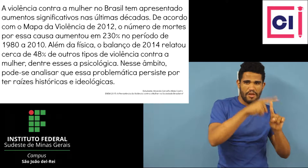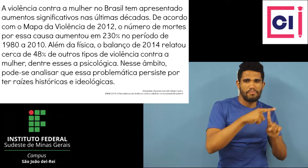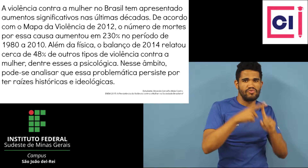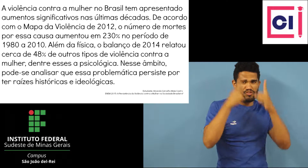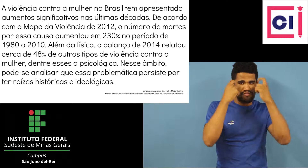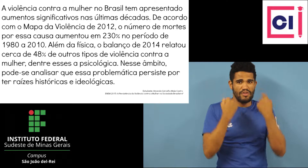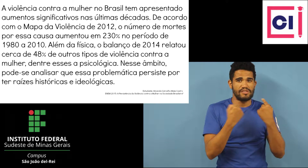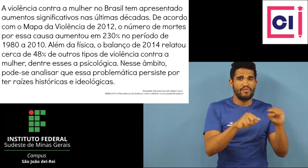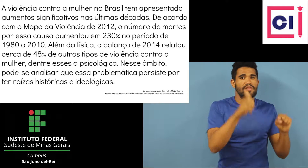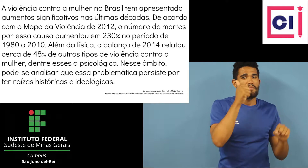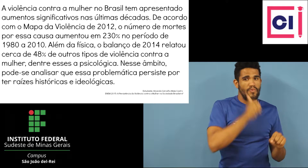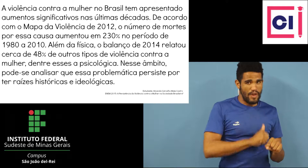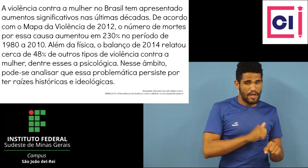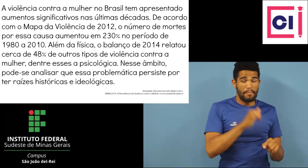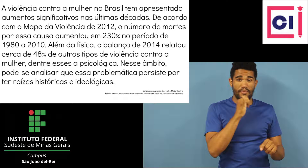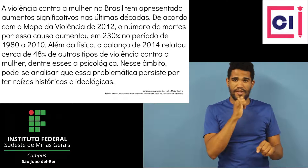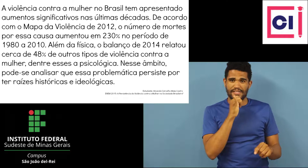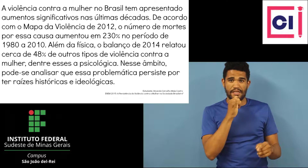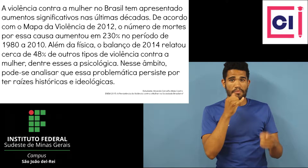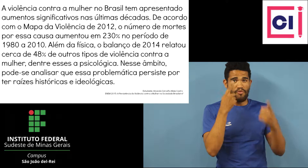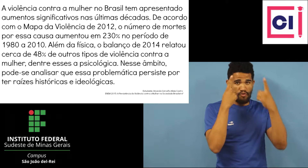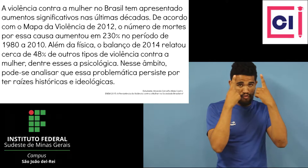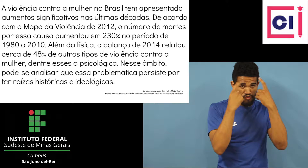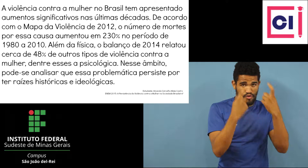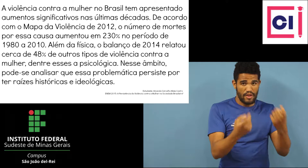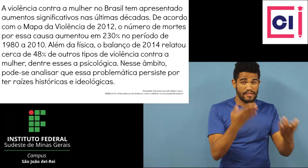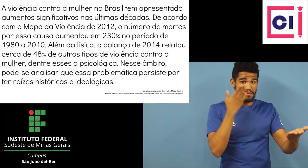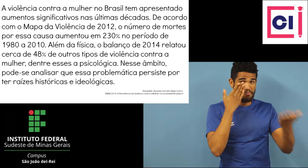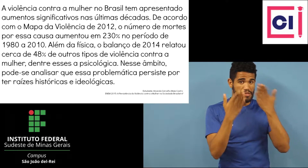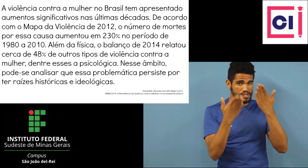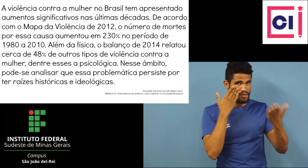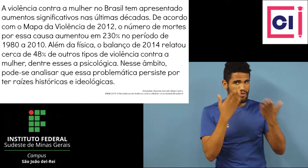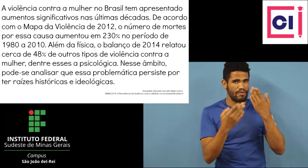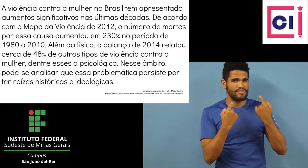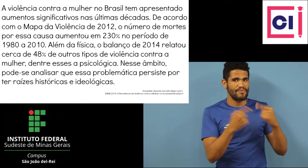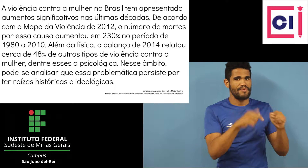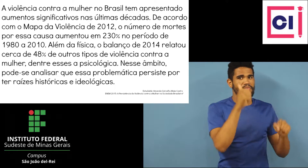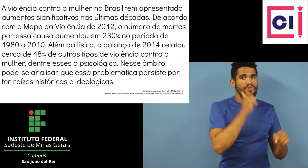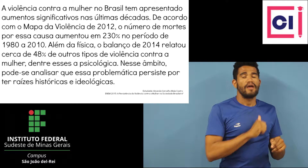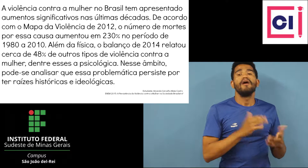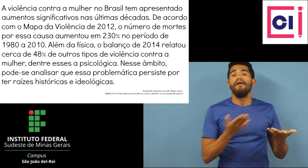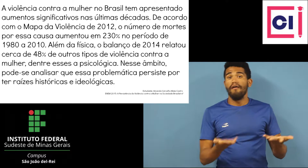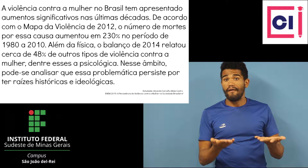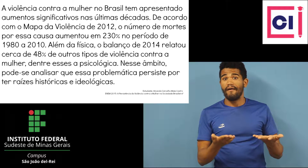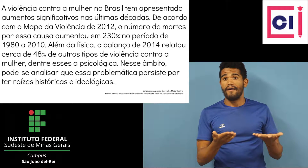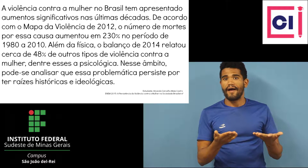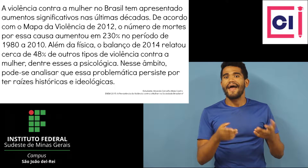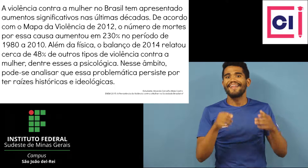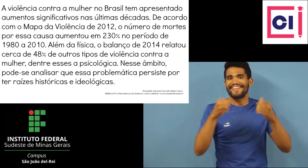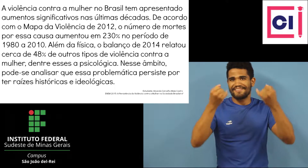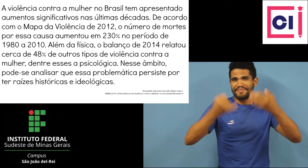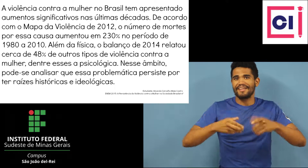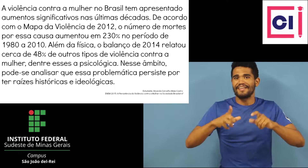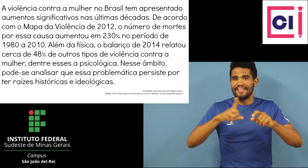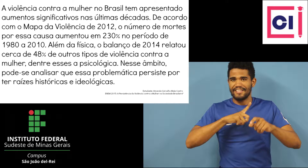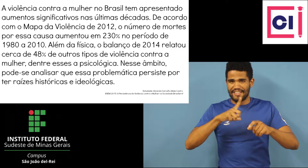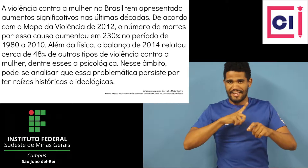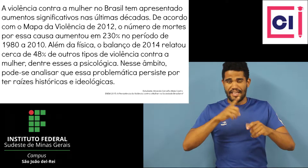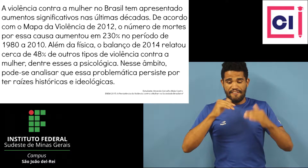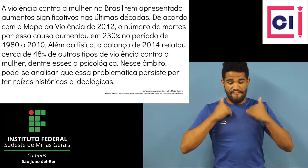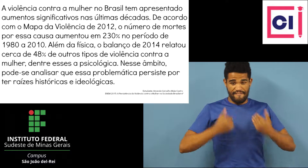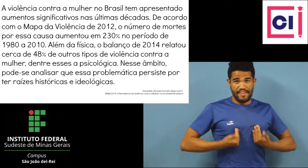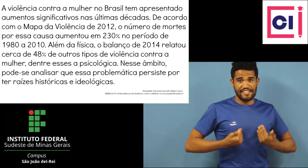outros tipos de violência contra a mulher, dentre esses a psicológica. Ela está dizendo que existem outros tipos de violência além